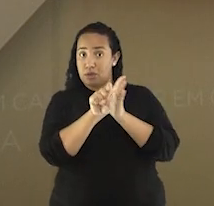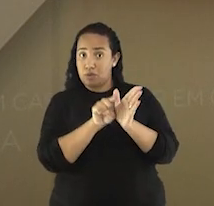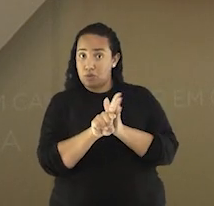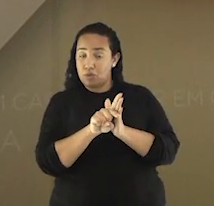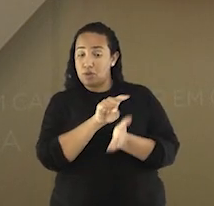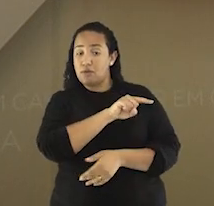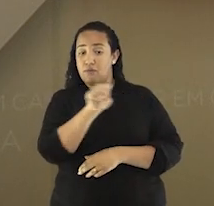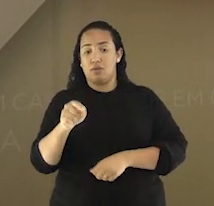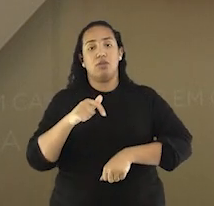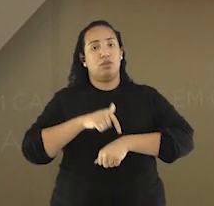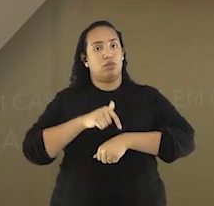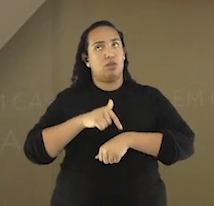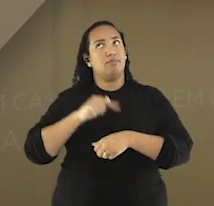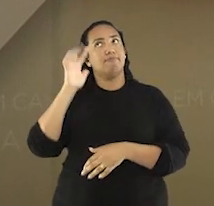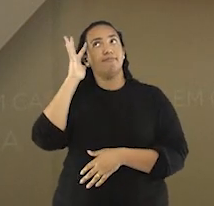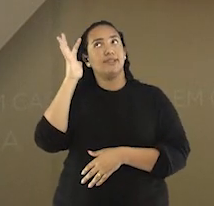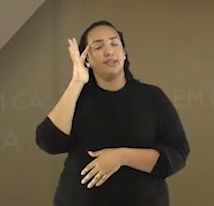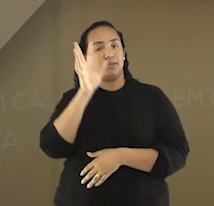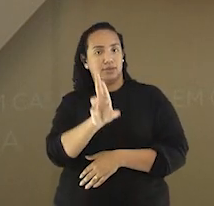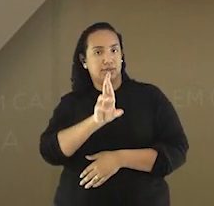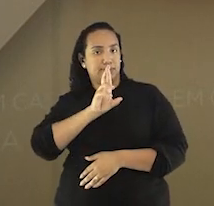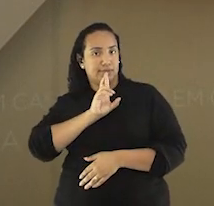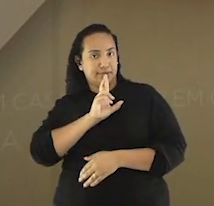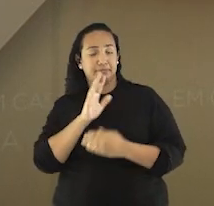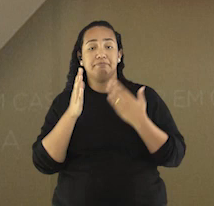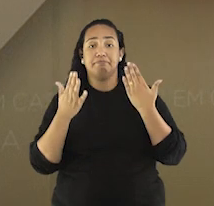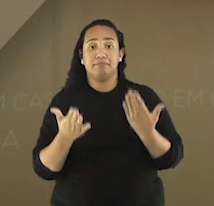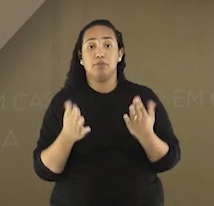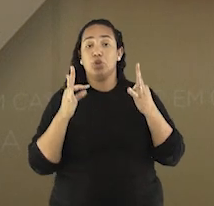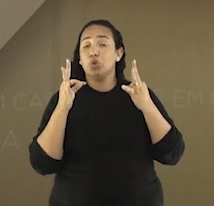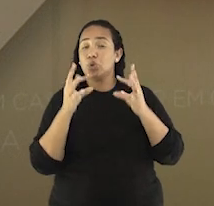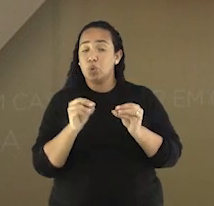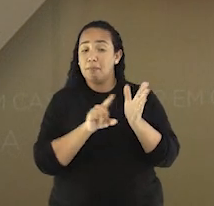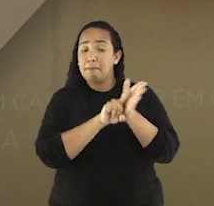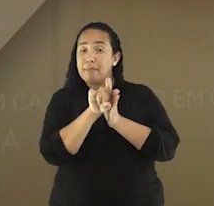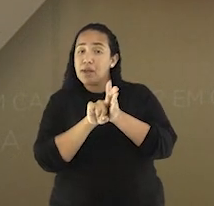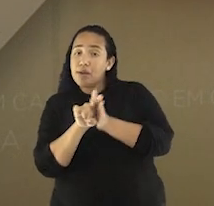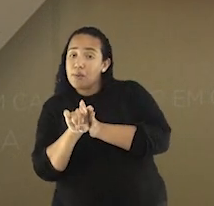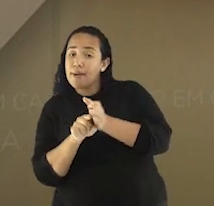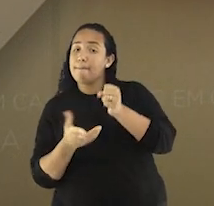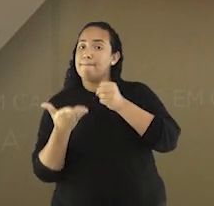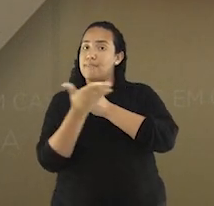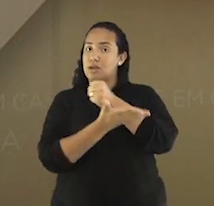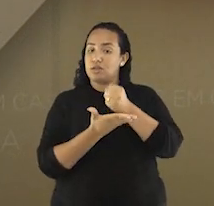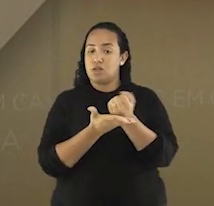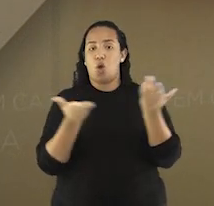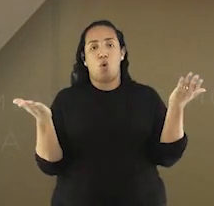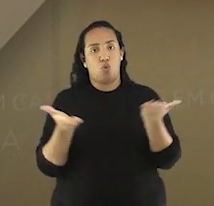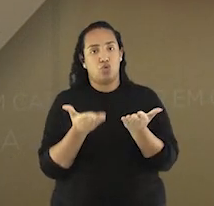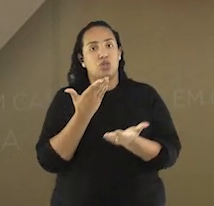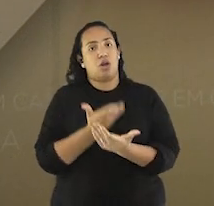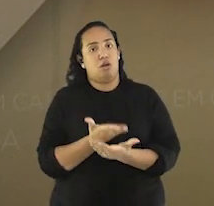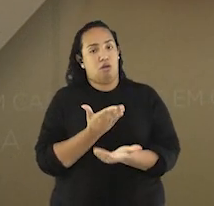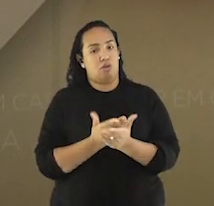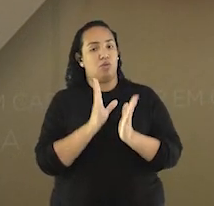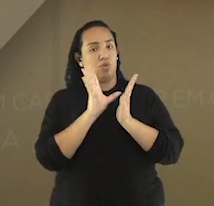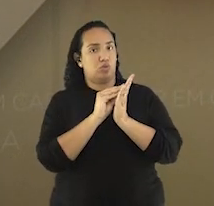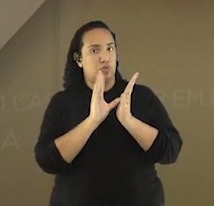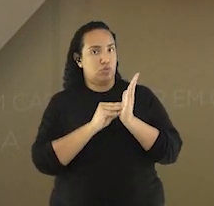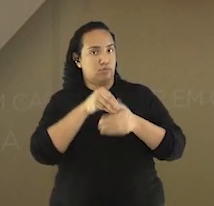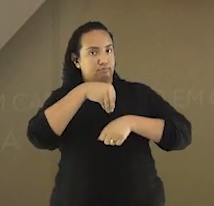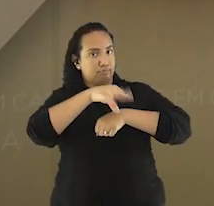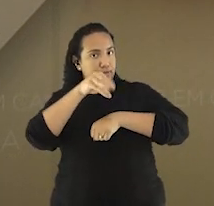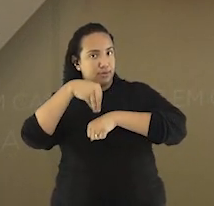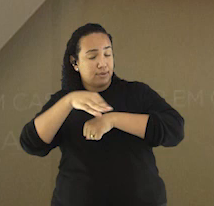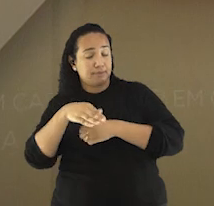terá um tempo para responder. Todas as questões foram elaboradas a partir do conteúdo da aula de hoje. Lembre-se que a